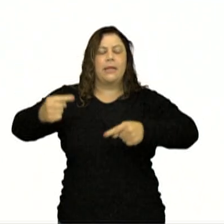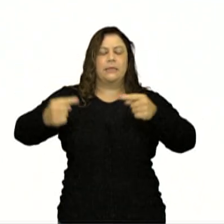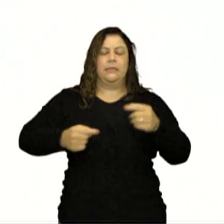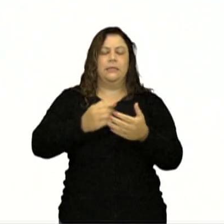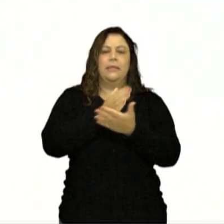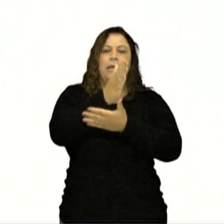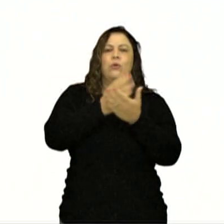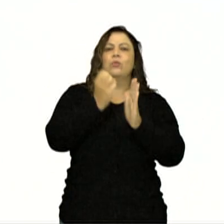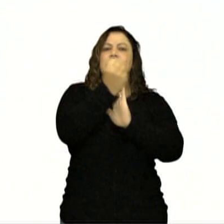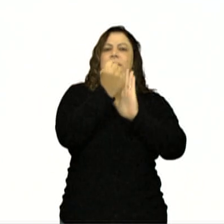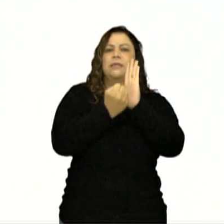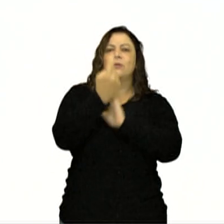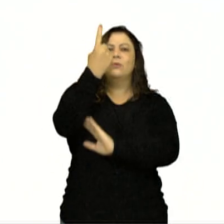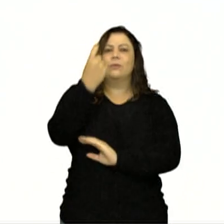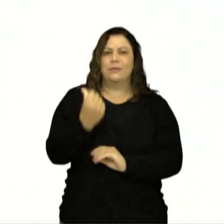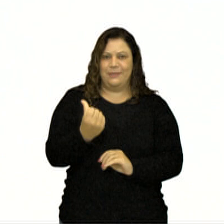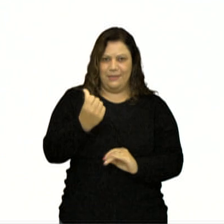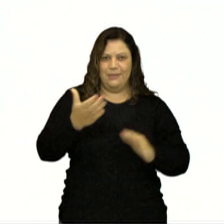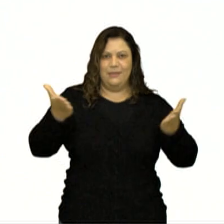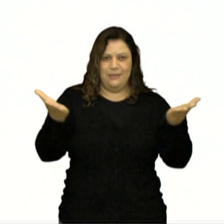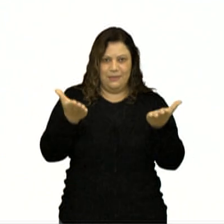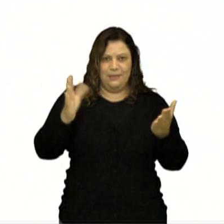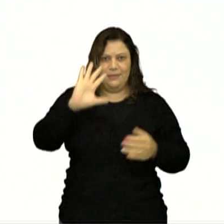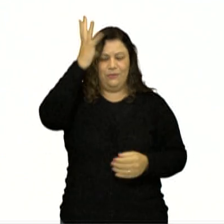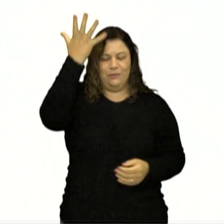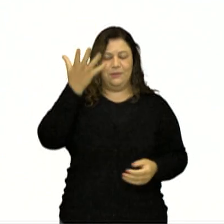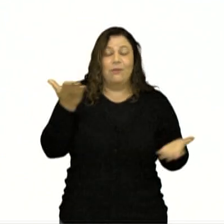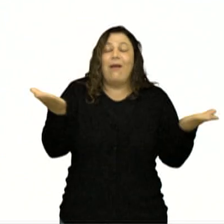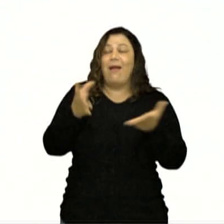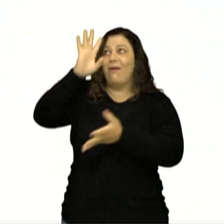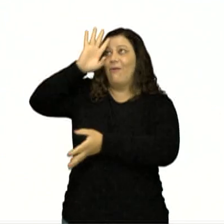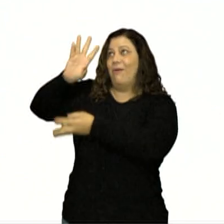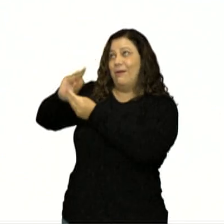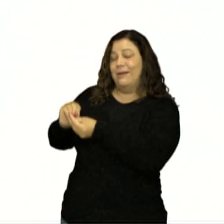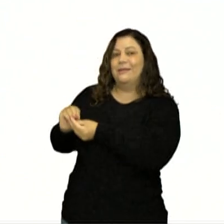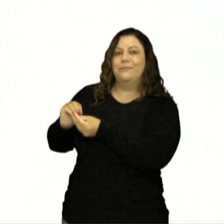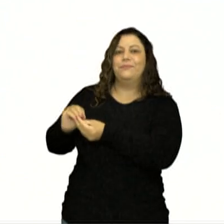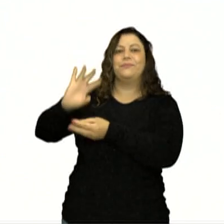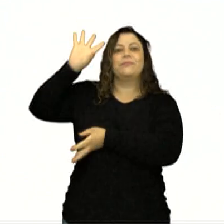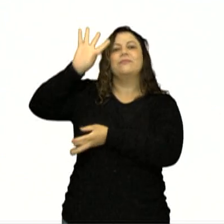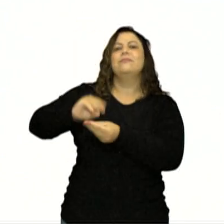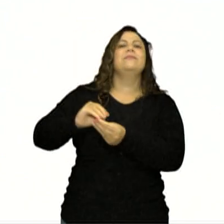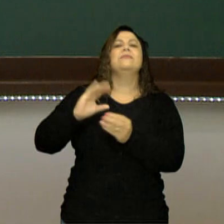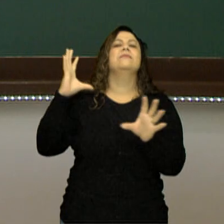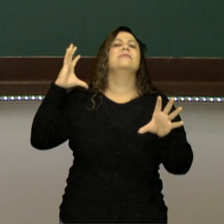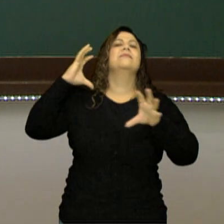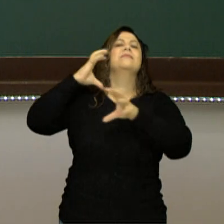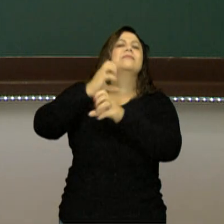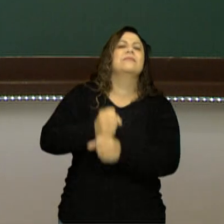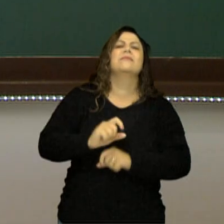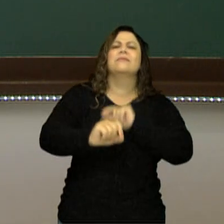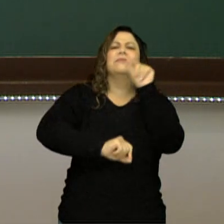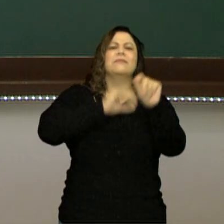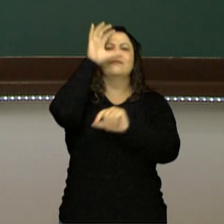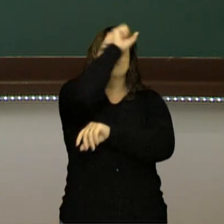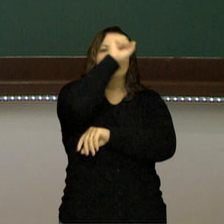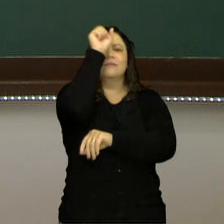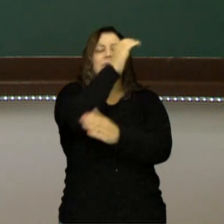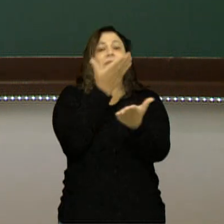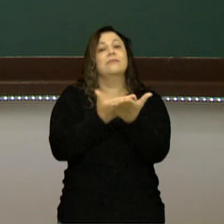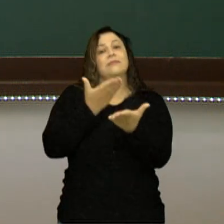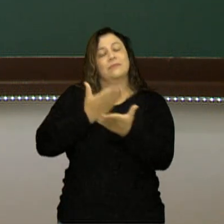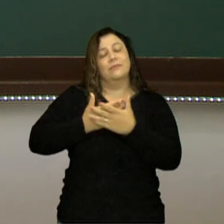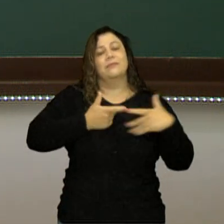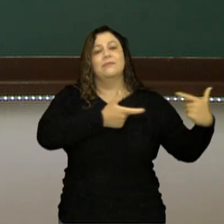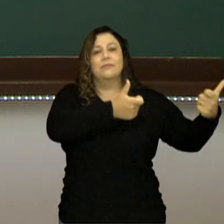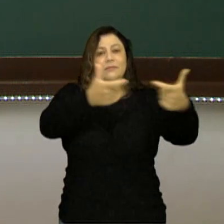século XVI. Tá? Vamos fazer a nossa retomada. Então, o que nós vimos nessa aula? Nós falamos sobre as